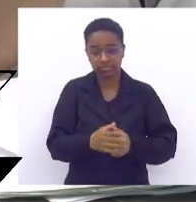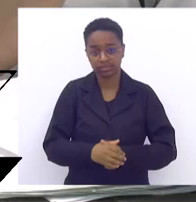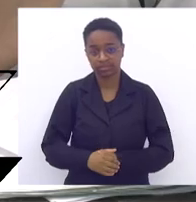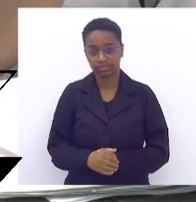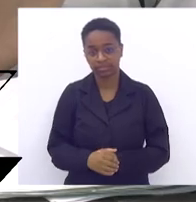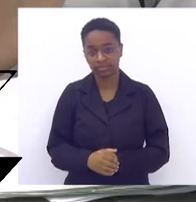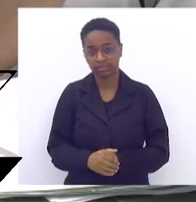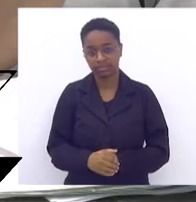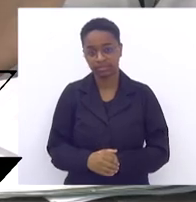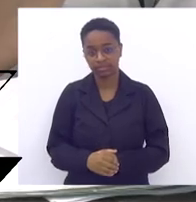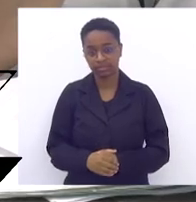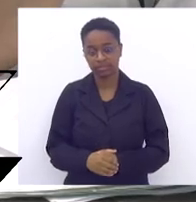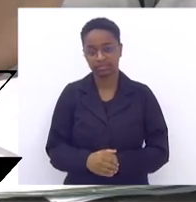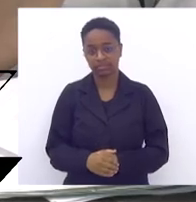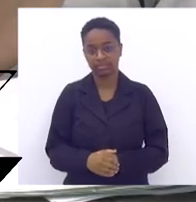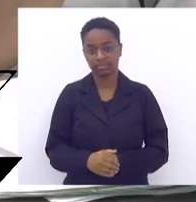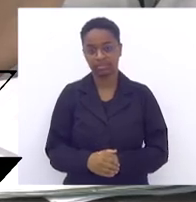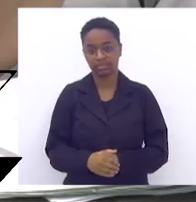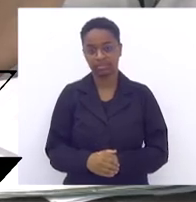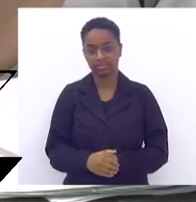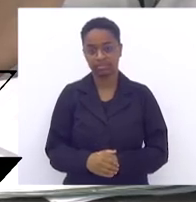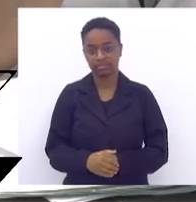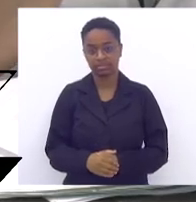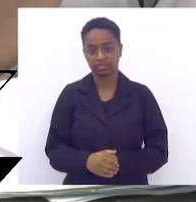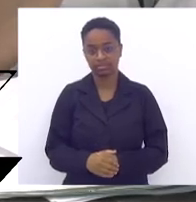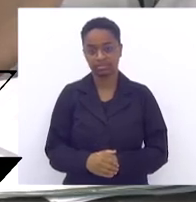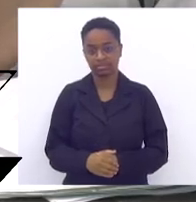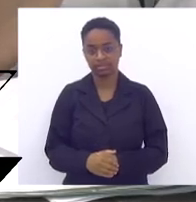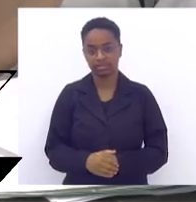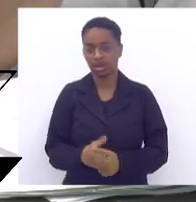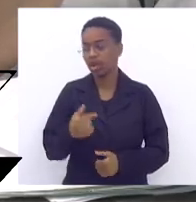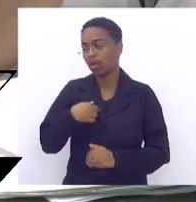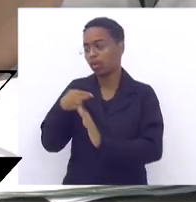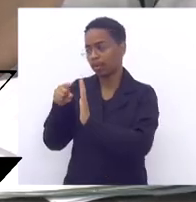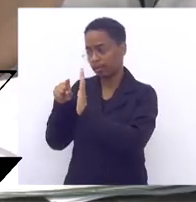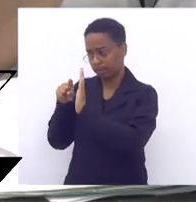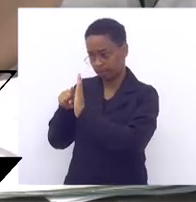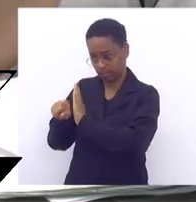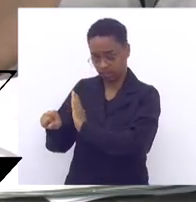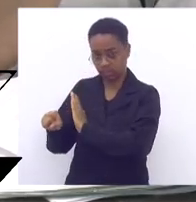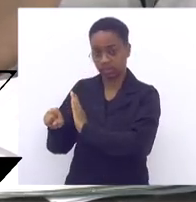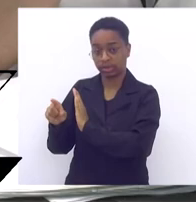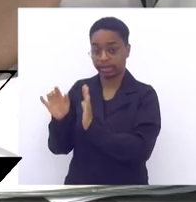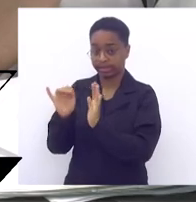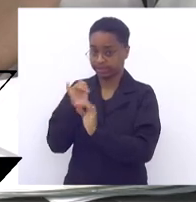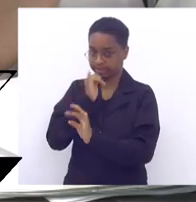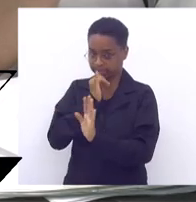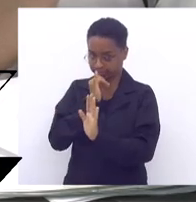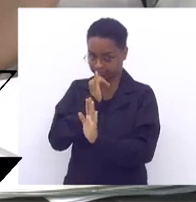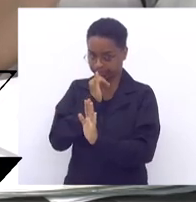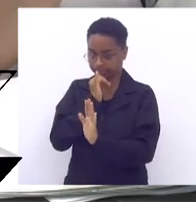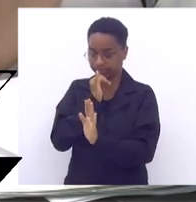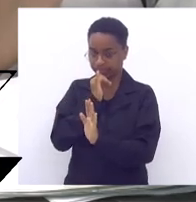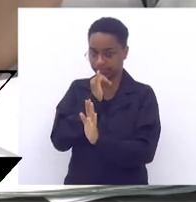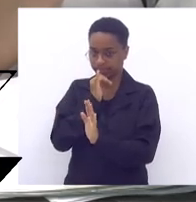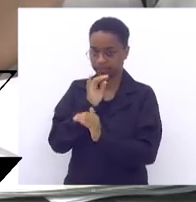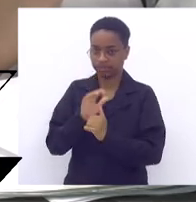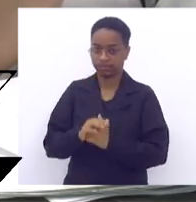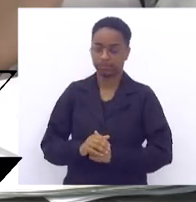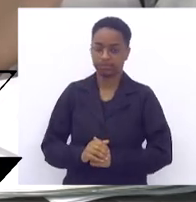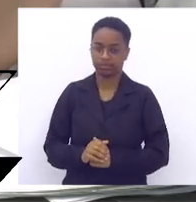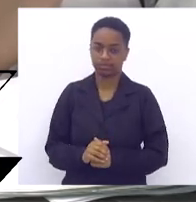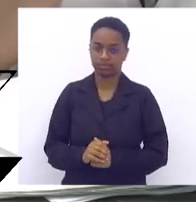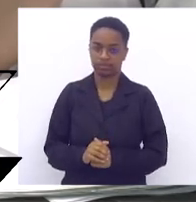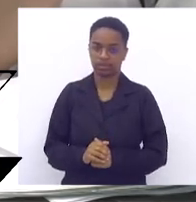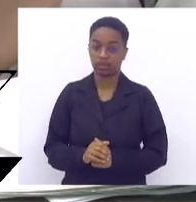absolutamente, completamente... Mas aí eu faço uma indagação a Vossa Excelência, nessa hipótese, por exemplo, quando